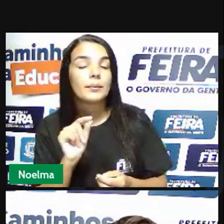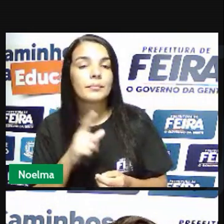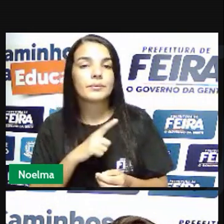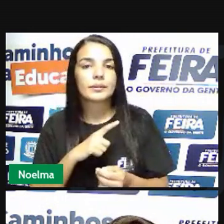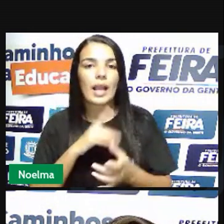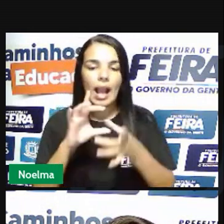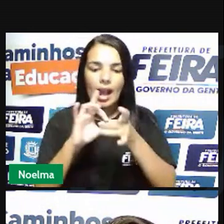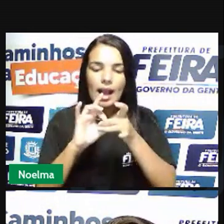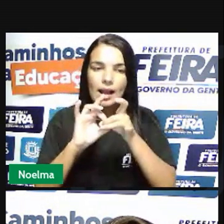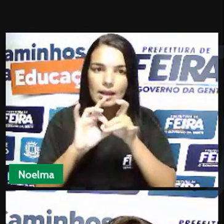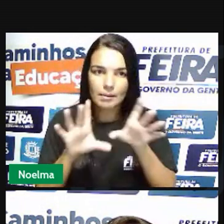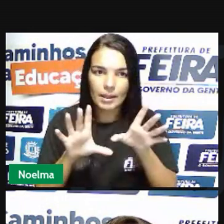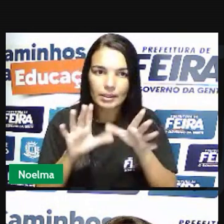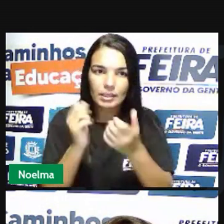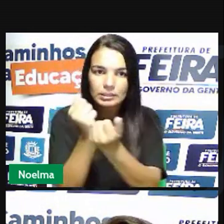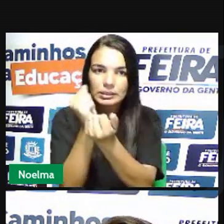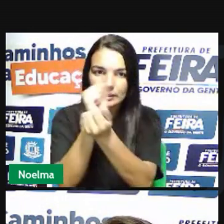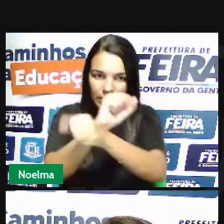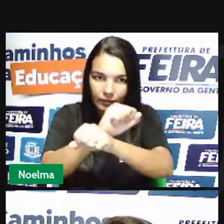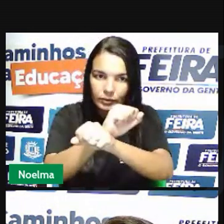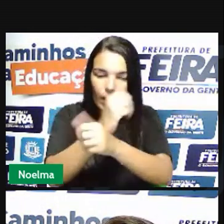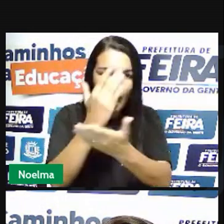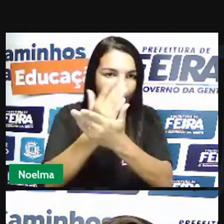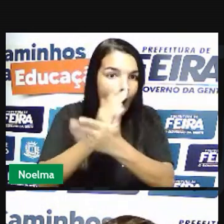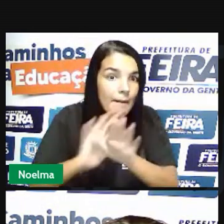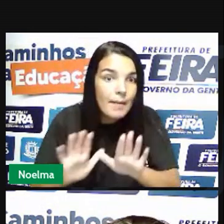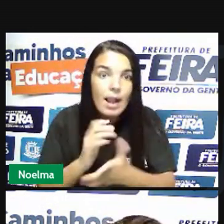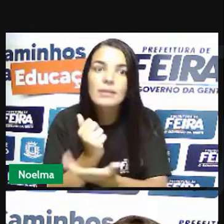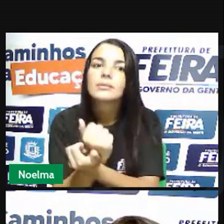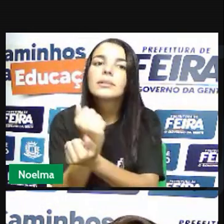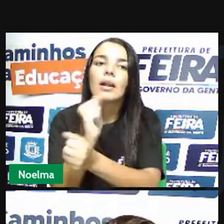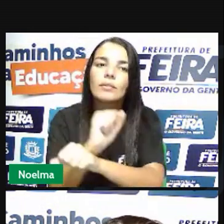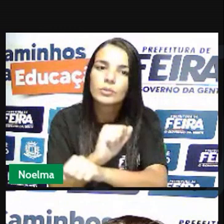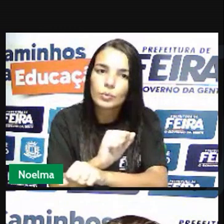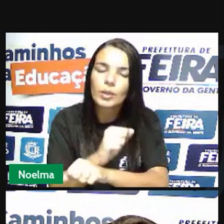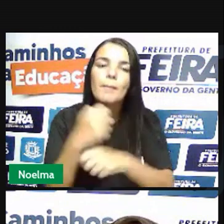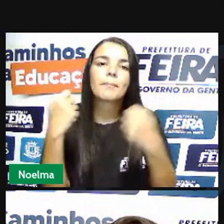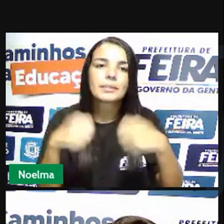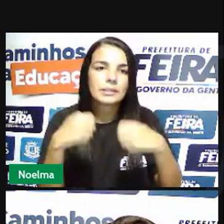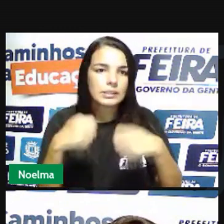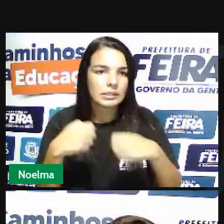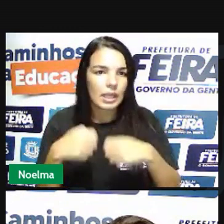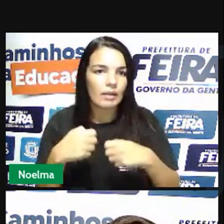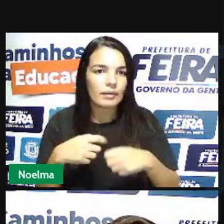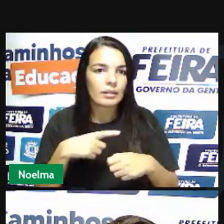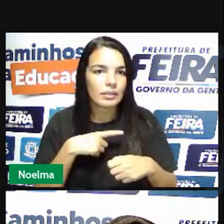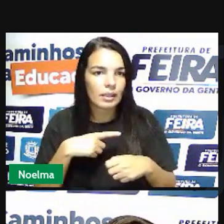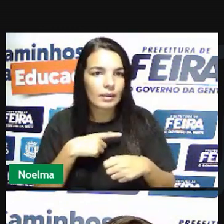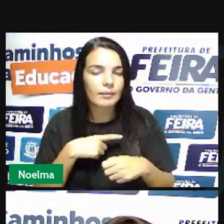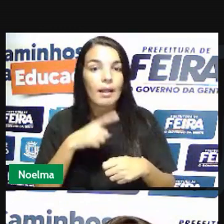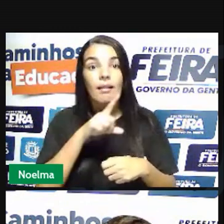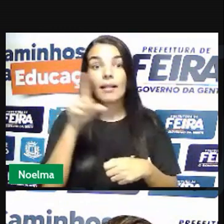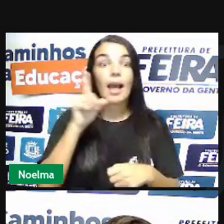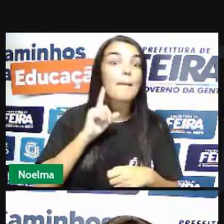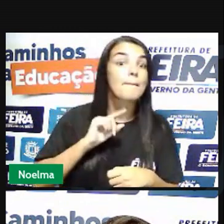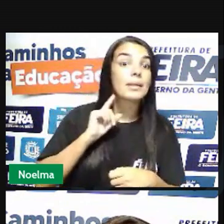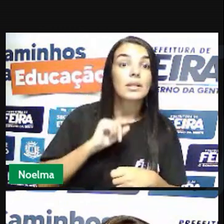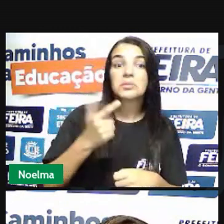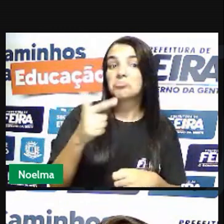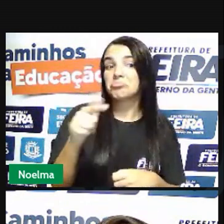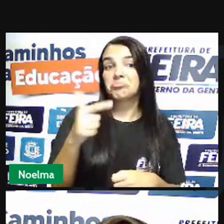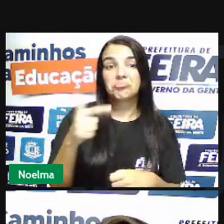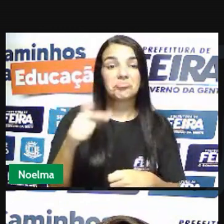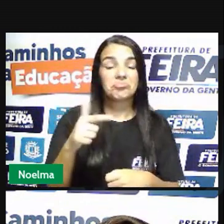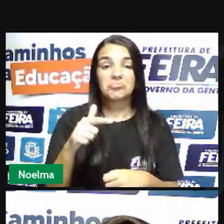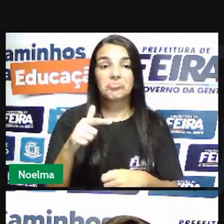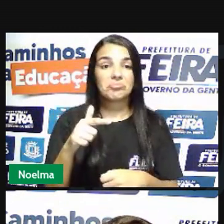a abolição da escravatura, que é algo que marcou a Conjuração Baiana, que não estava presente na Inconfidência Mineira. Na Inconfidência Mineira, eles